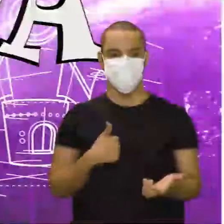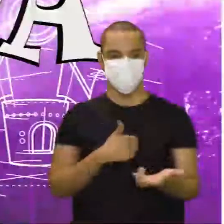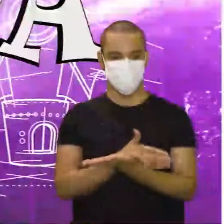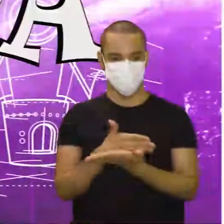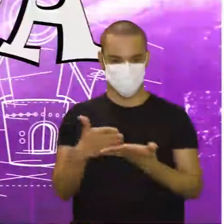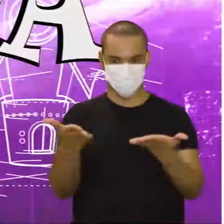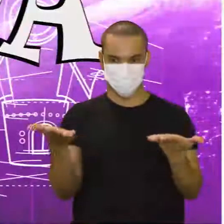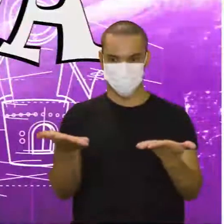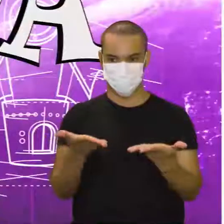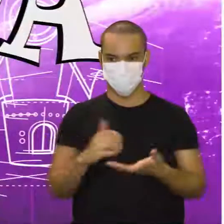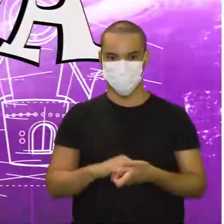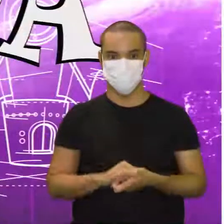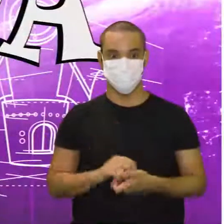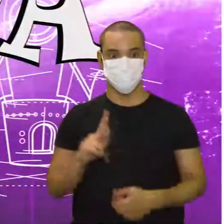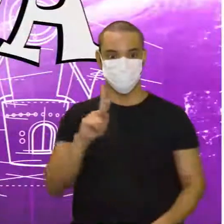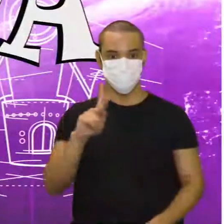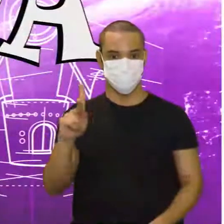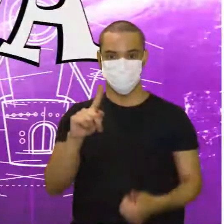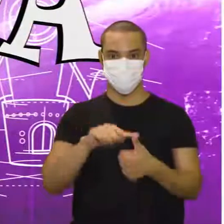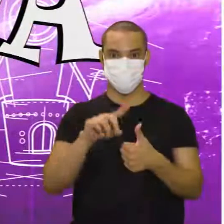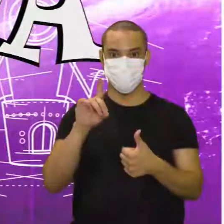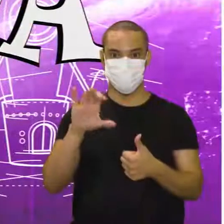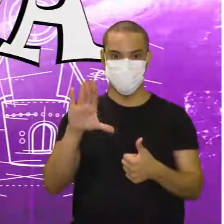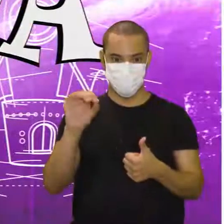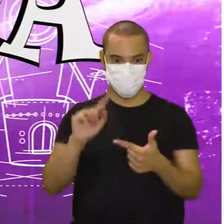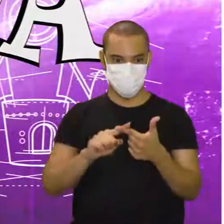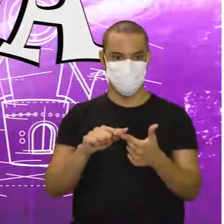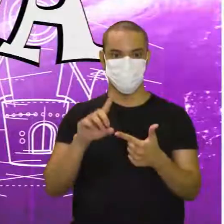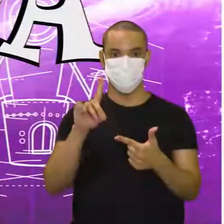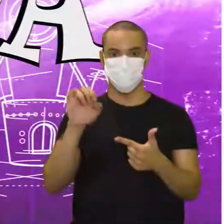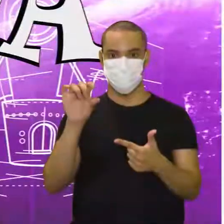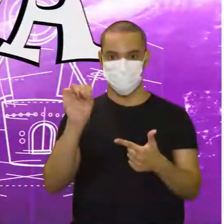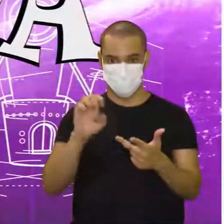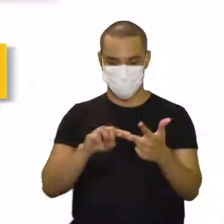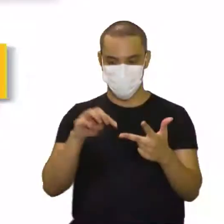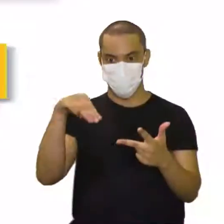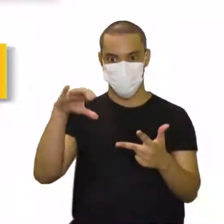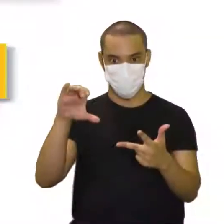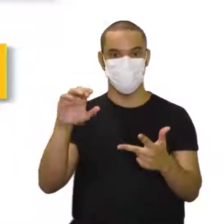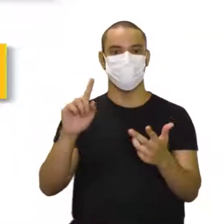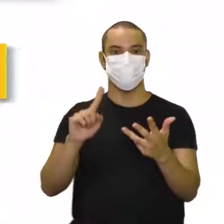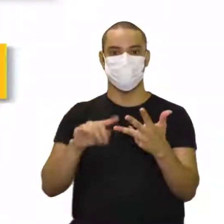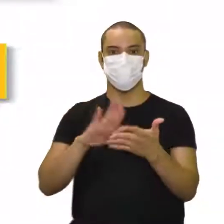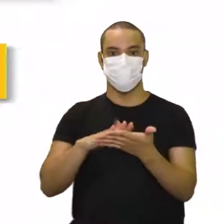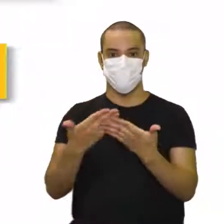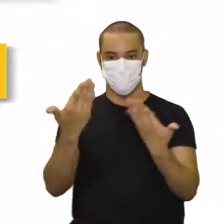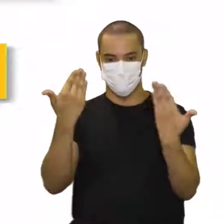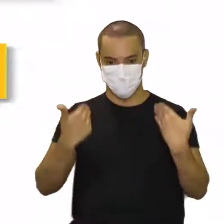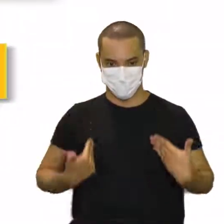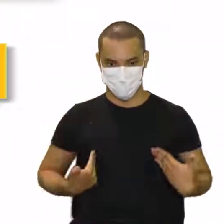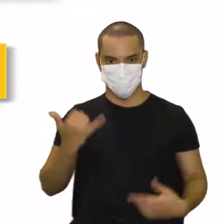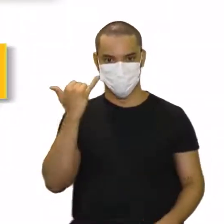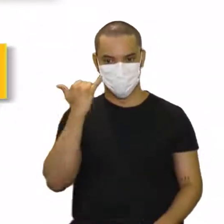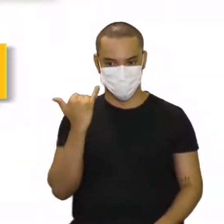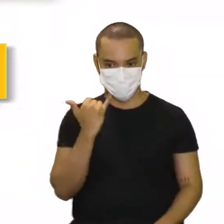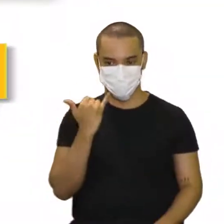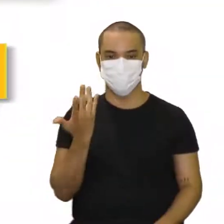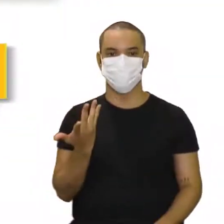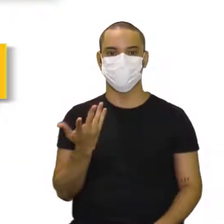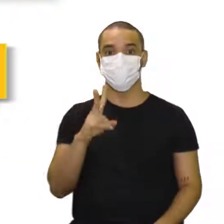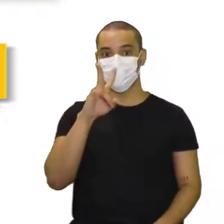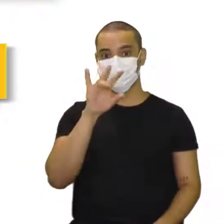aula. Tem professores Décio, Deise, Mac e o intérprete Vitor. Bom, força